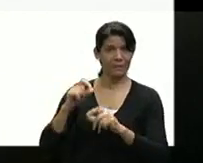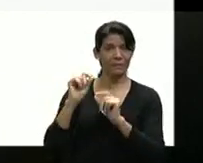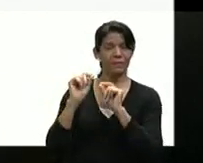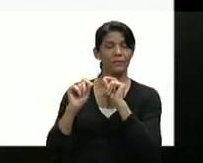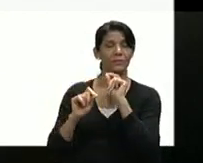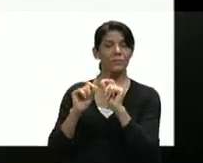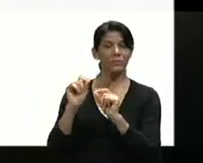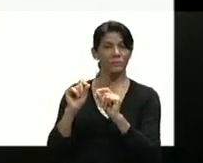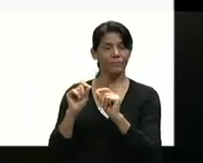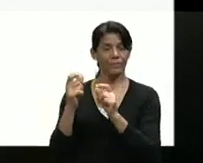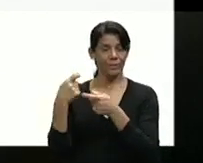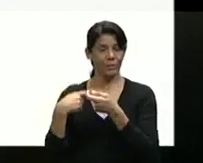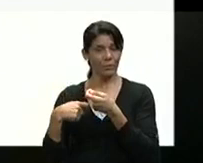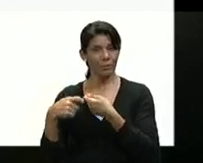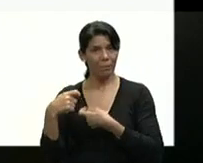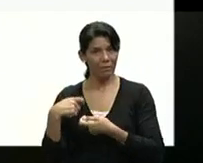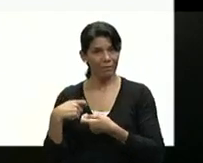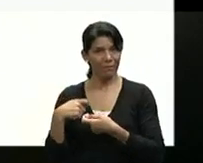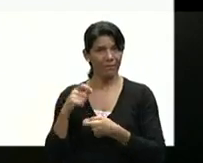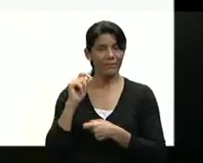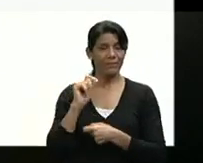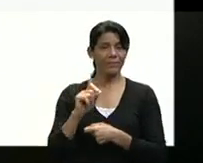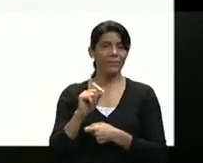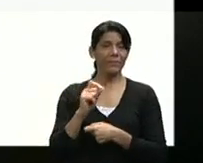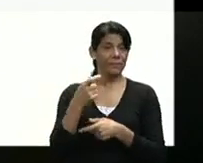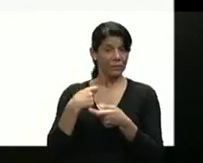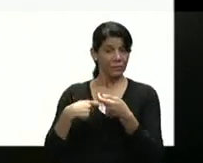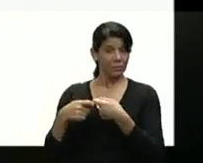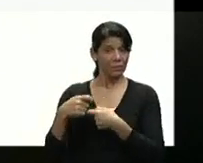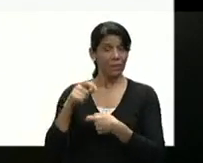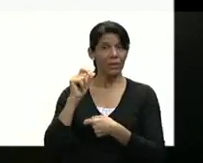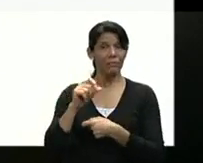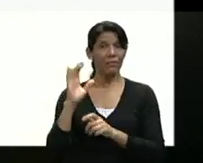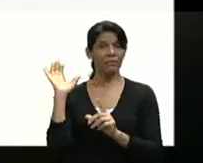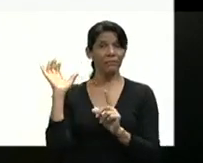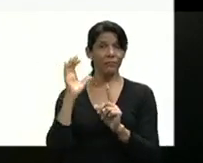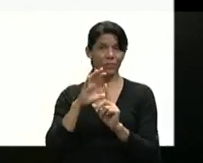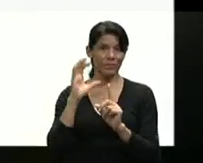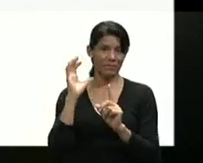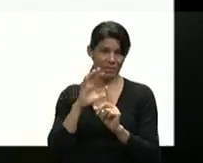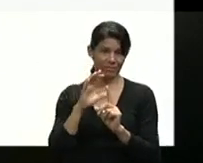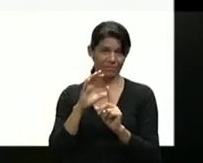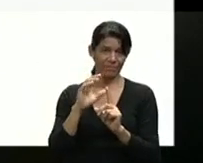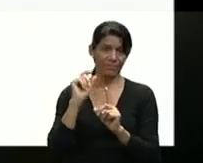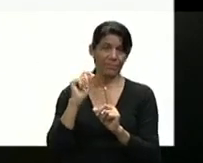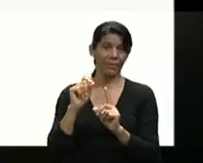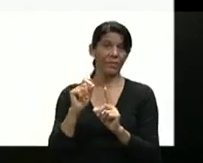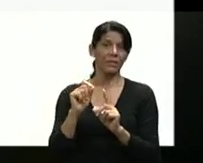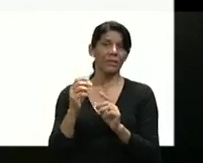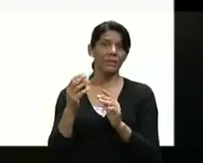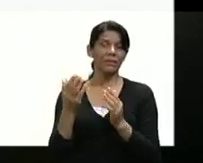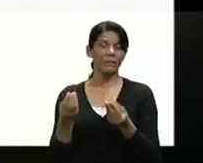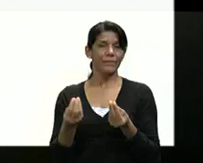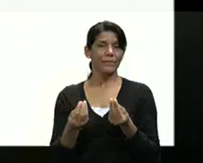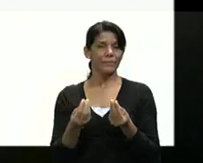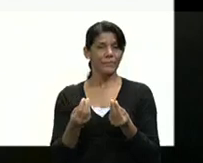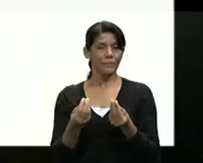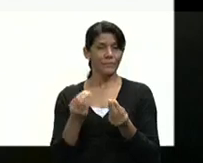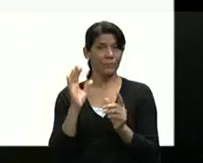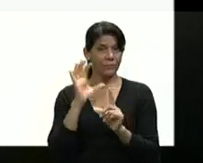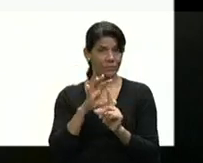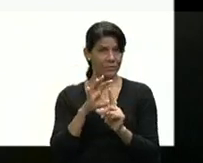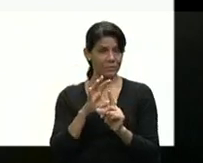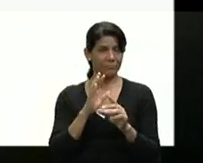aspectos econômicos. Esses aspectos econômicos, eles vão influenciar tanto